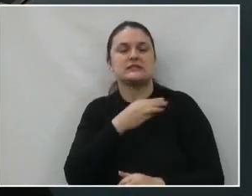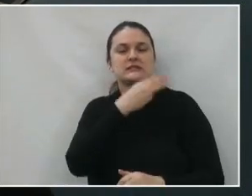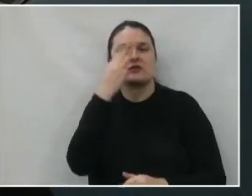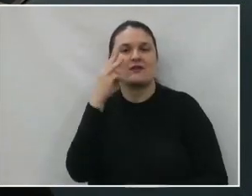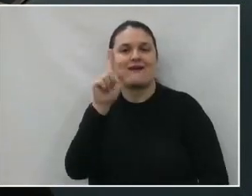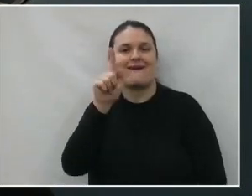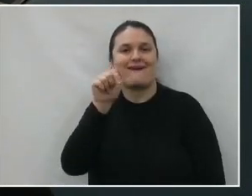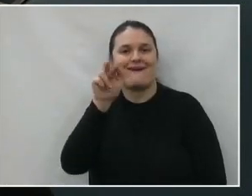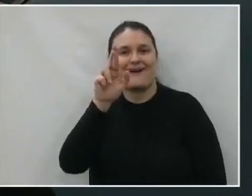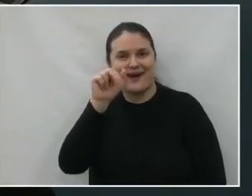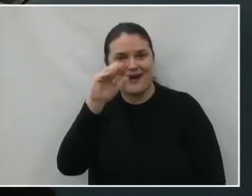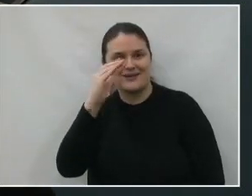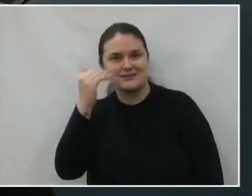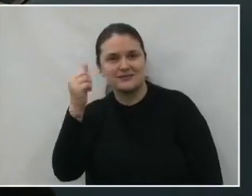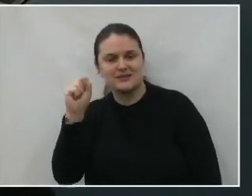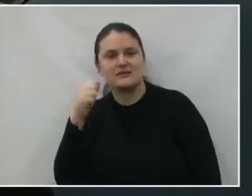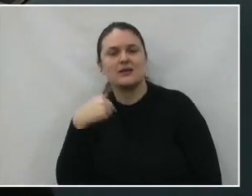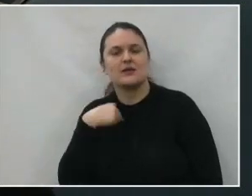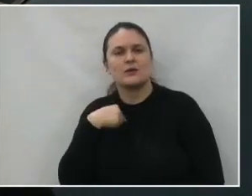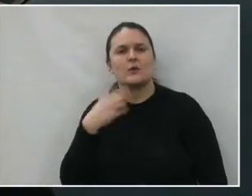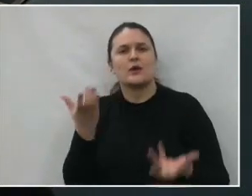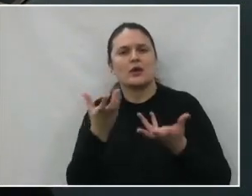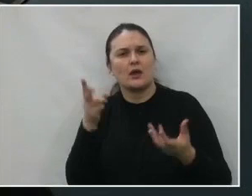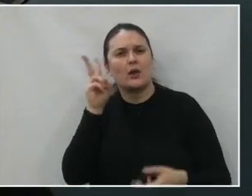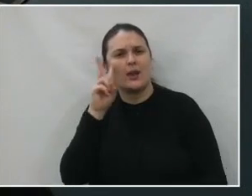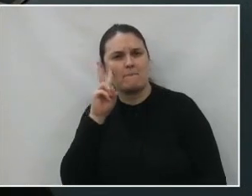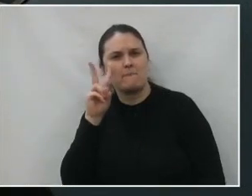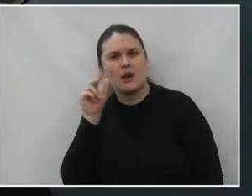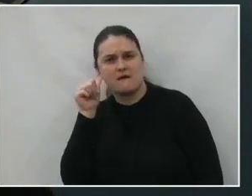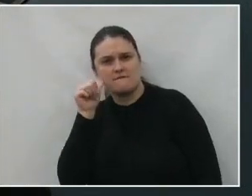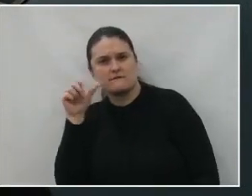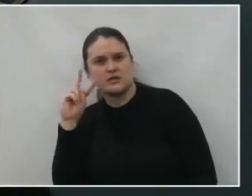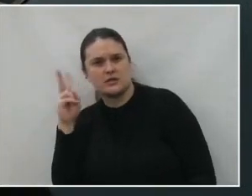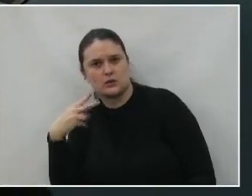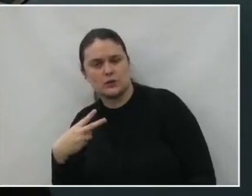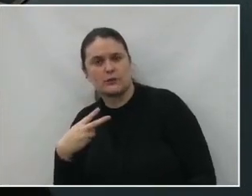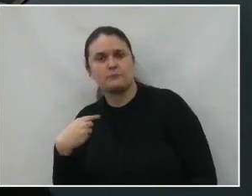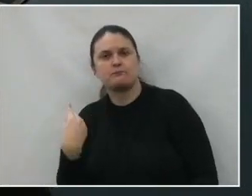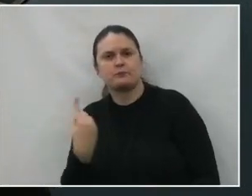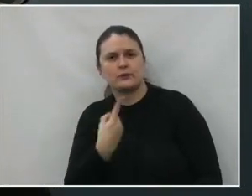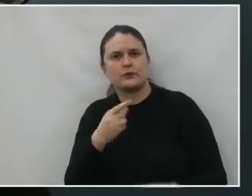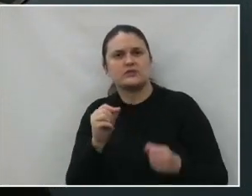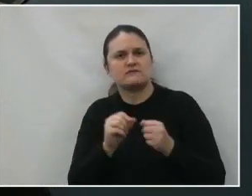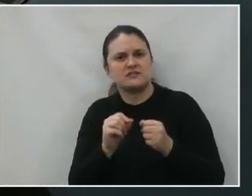esse comentário, quero lembrar a ela que foi feito aqui um